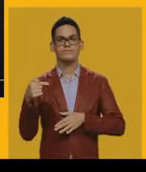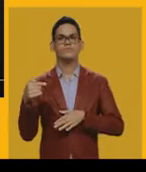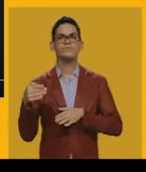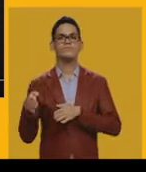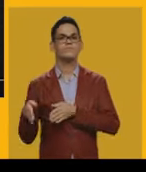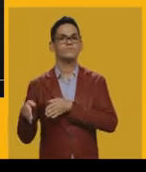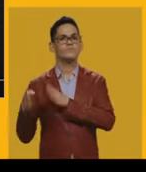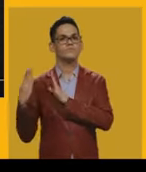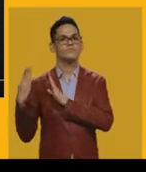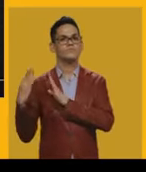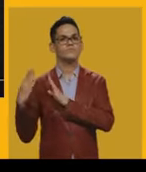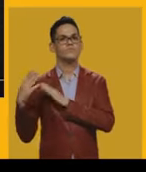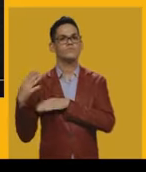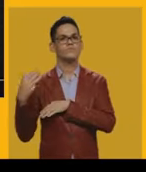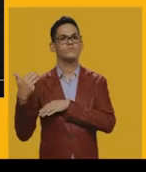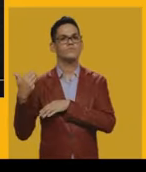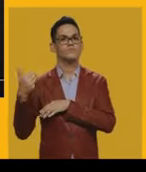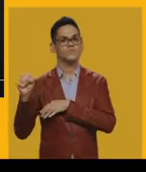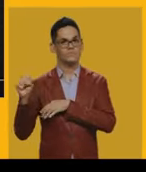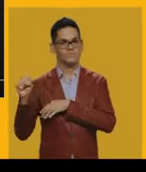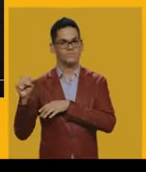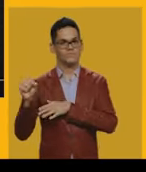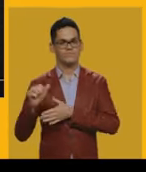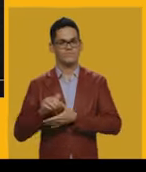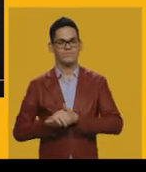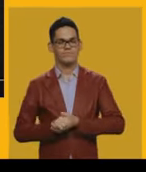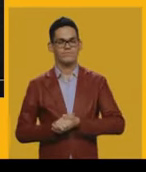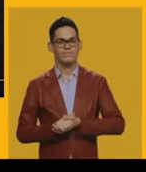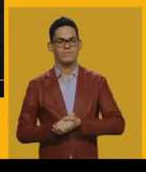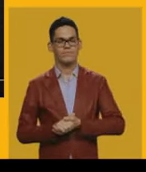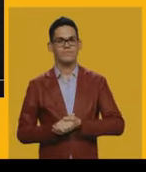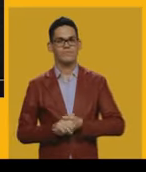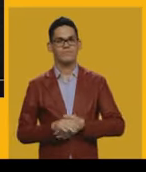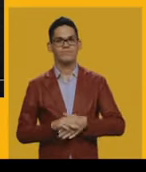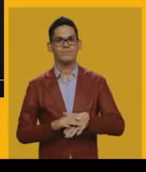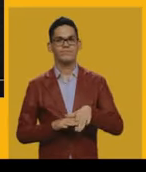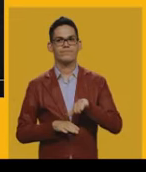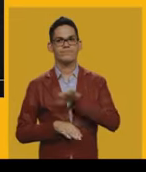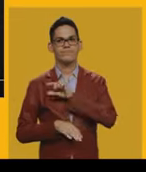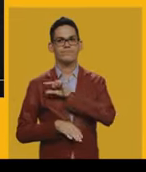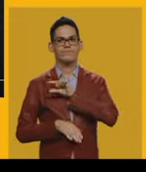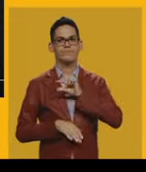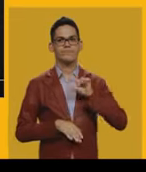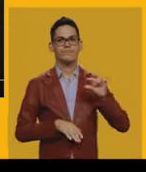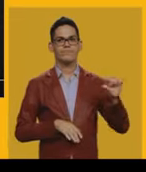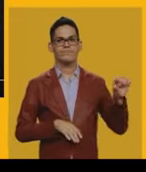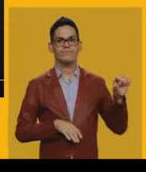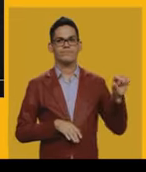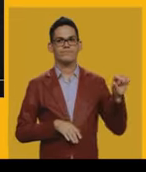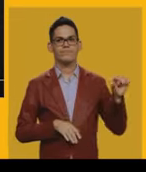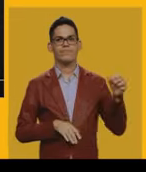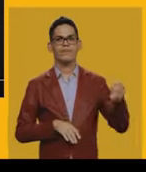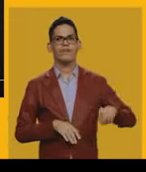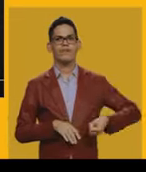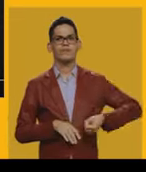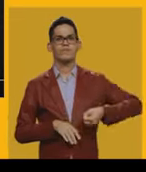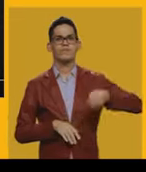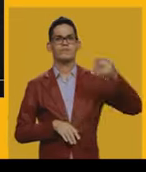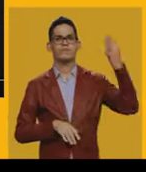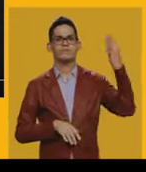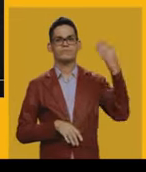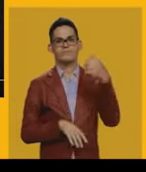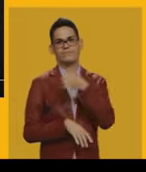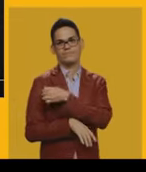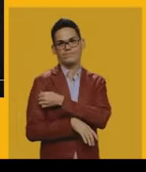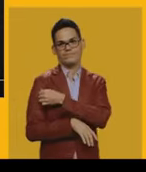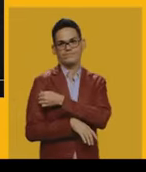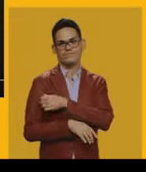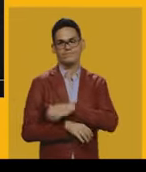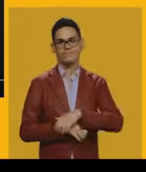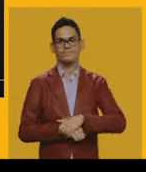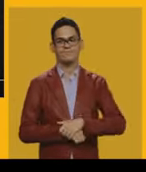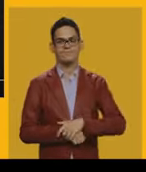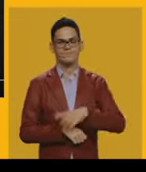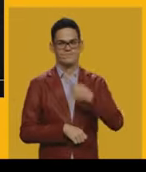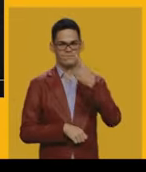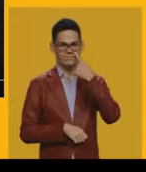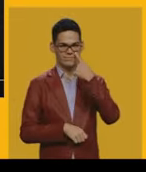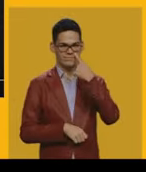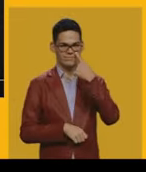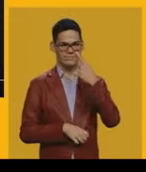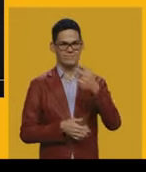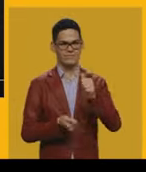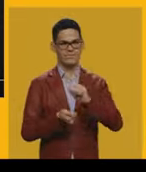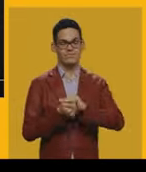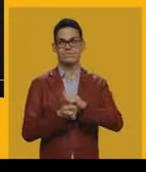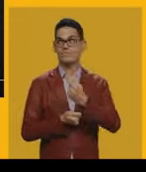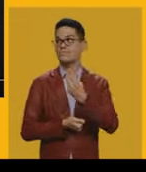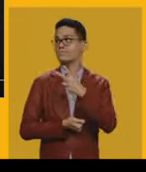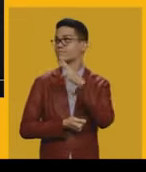a terceira coluna 18 anos. E na vertical aqui nós temos a quantidade de alunos, né? Então vamos verificar aqui no